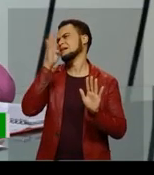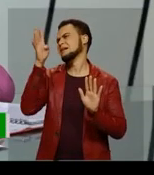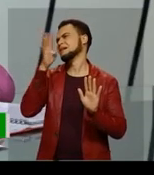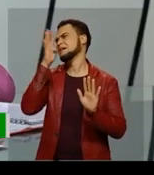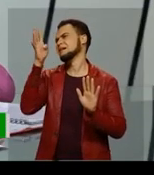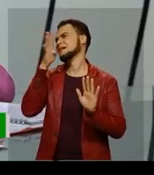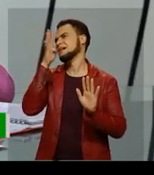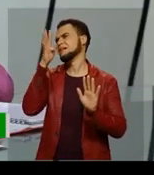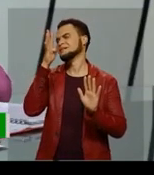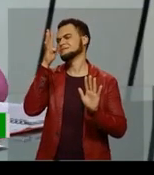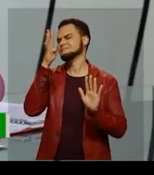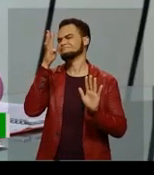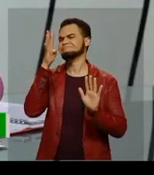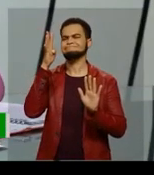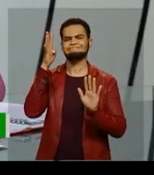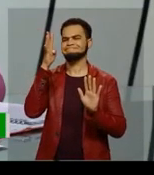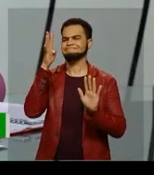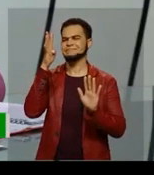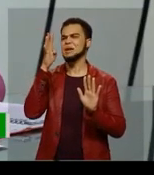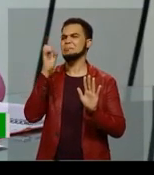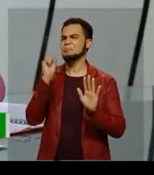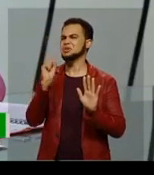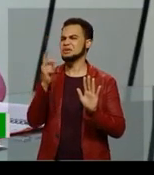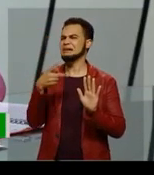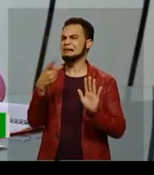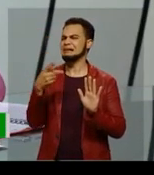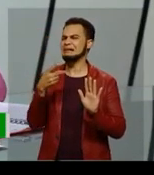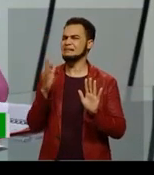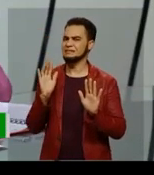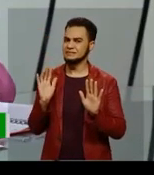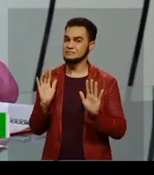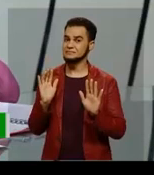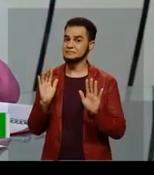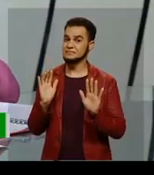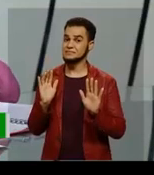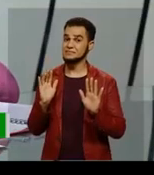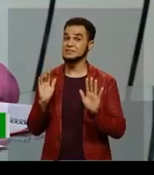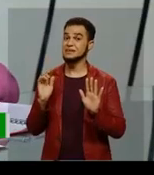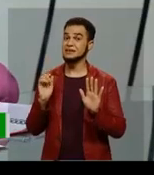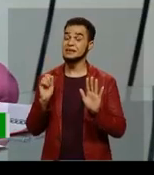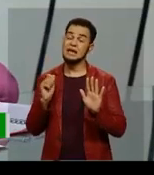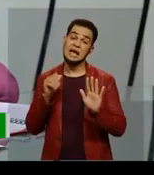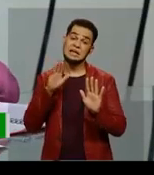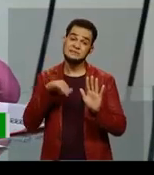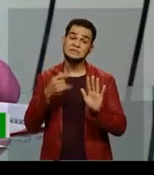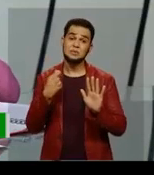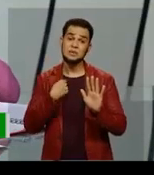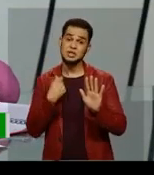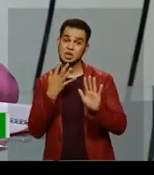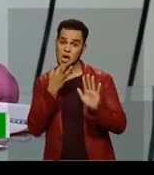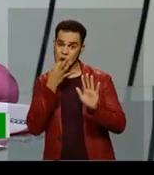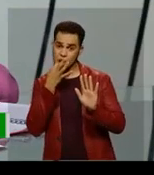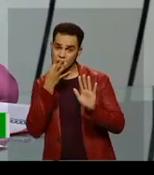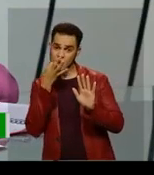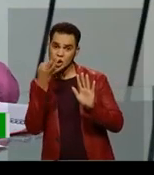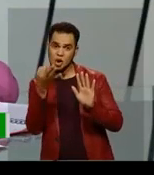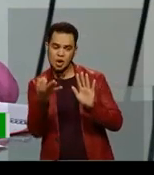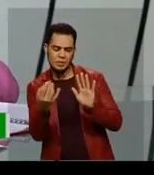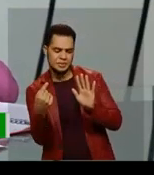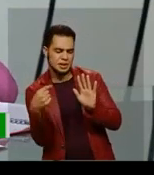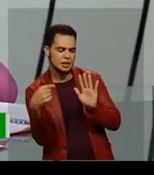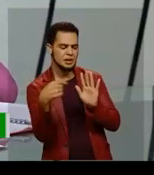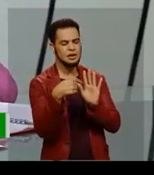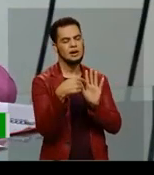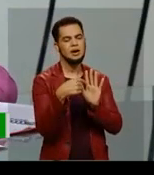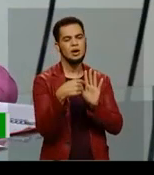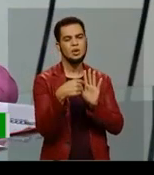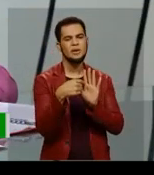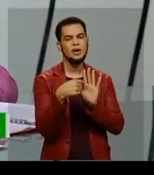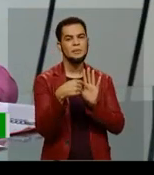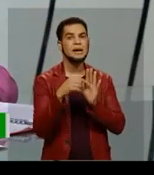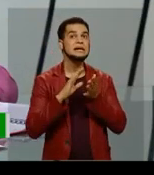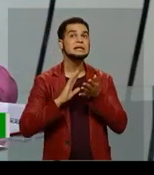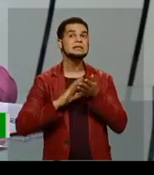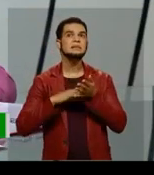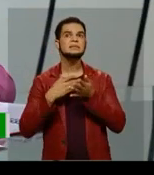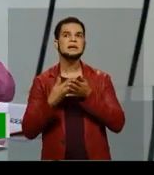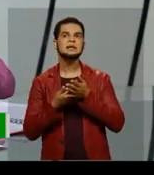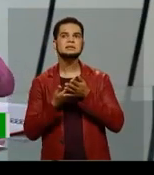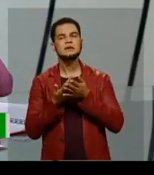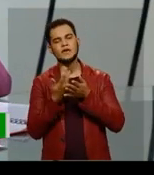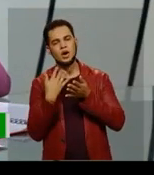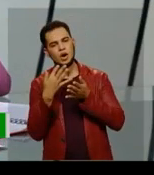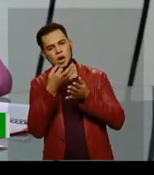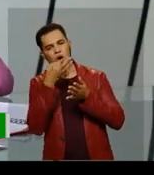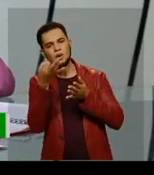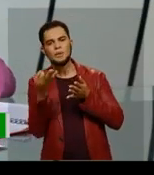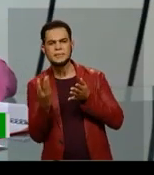pegar no enunciado. Se está lá, eu preciso fazer uma inferência, uma dedução, uma interpretação,